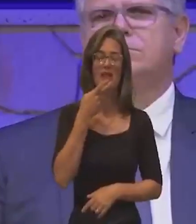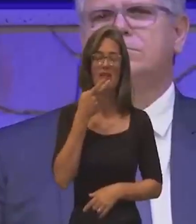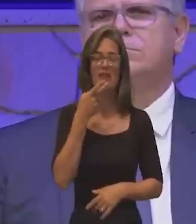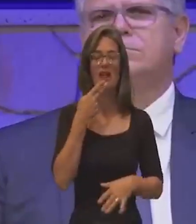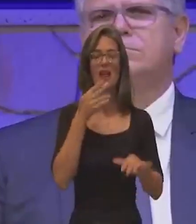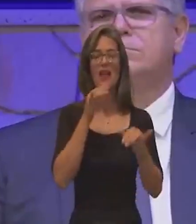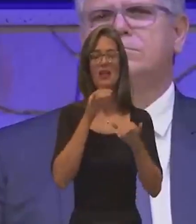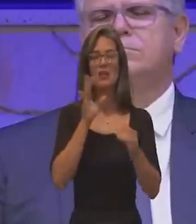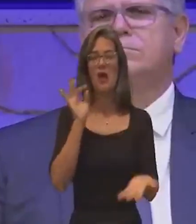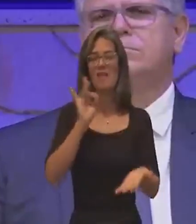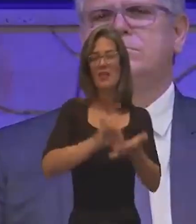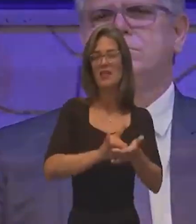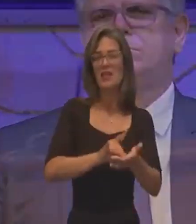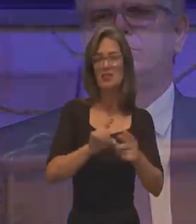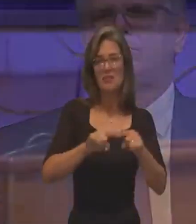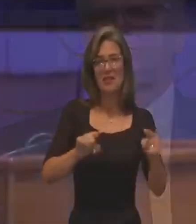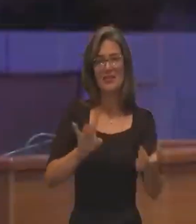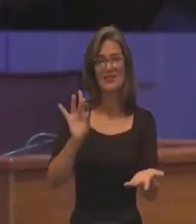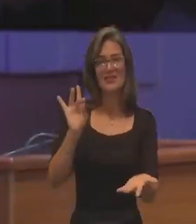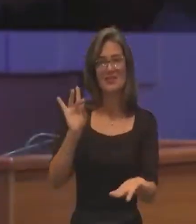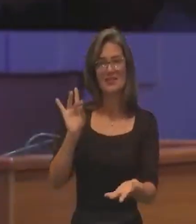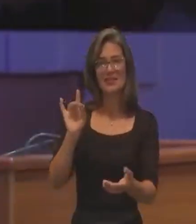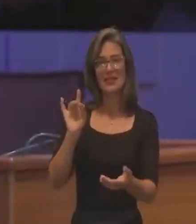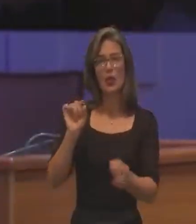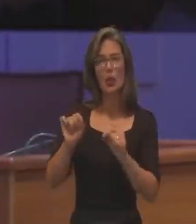da discórdia, da injustiça.